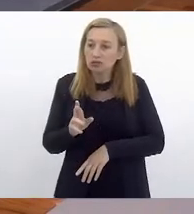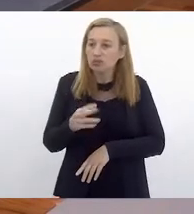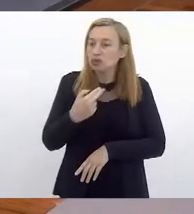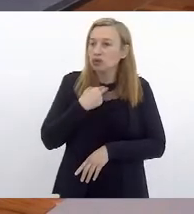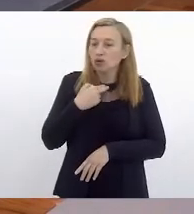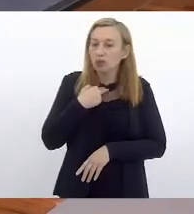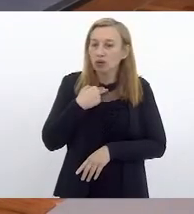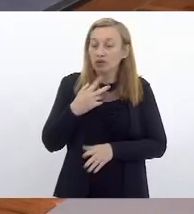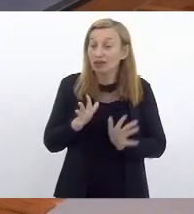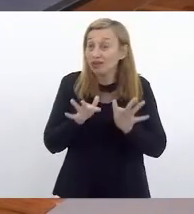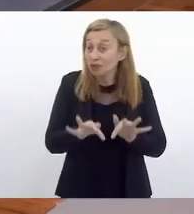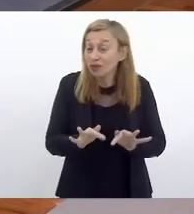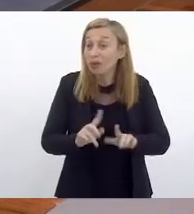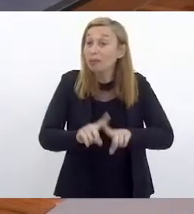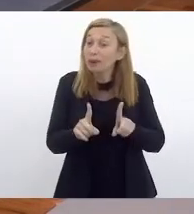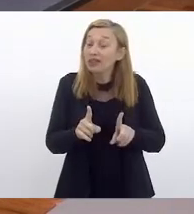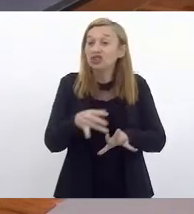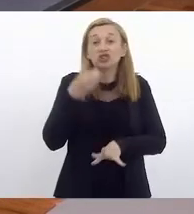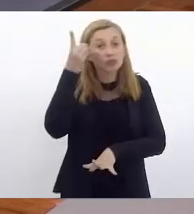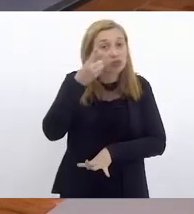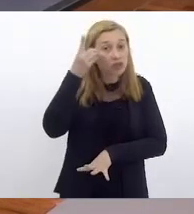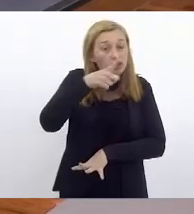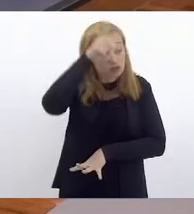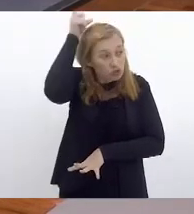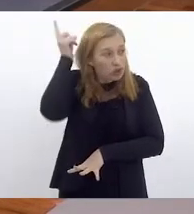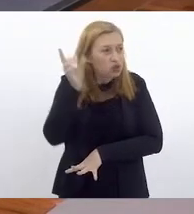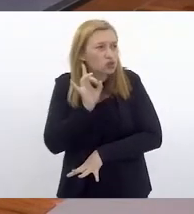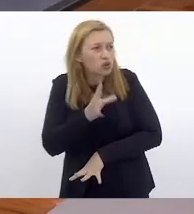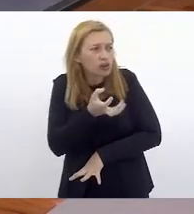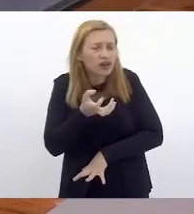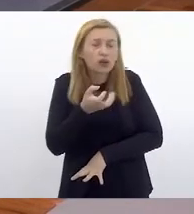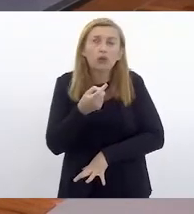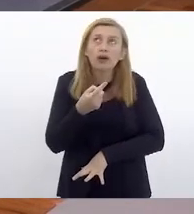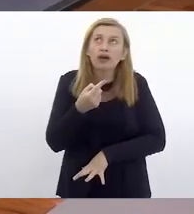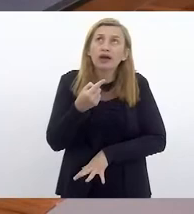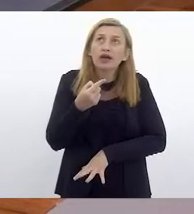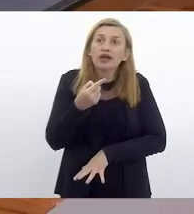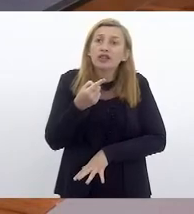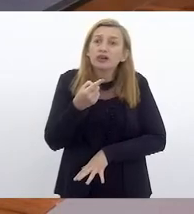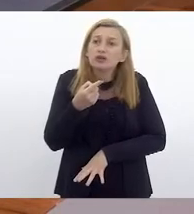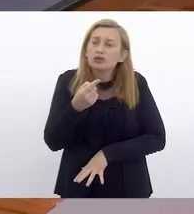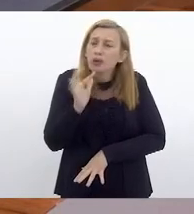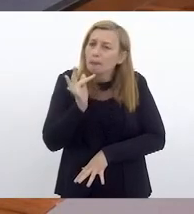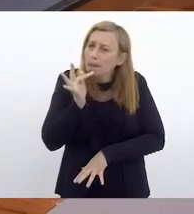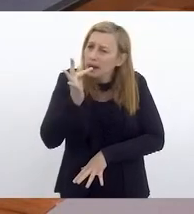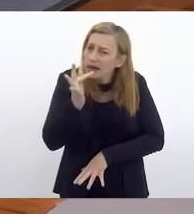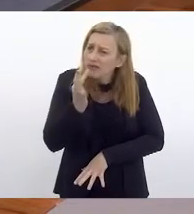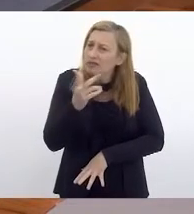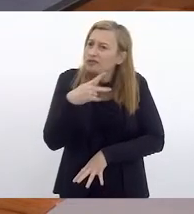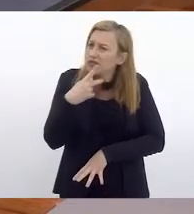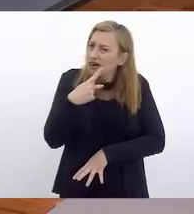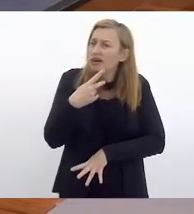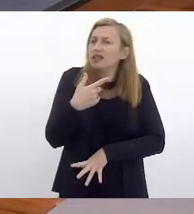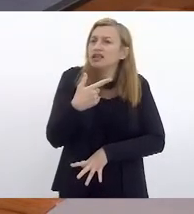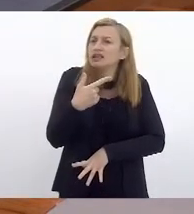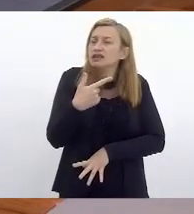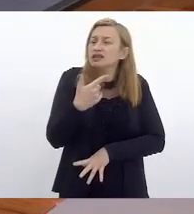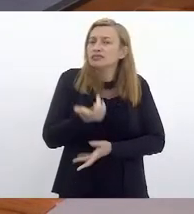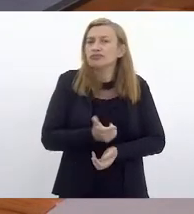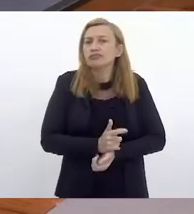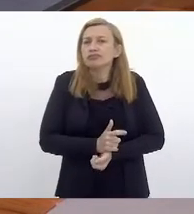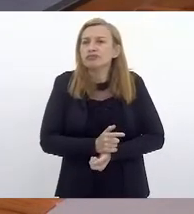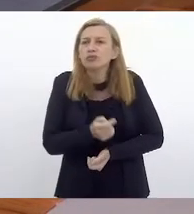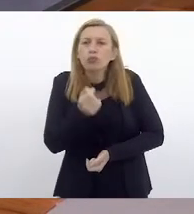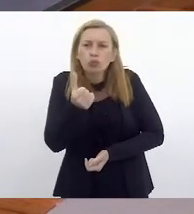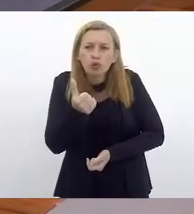posso ficar até o final. Mas, deputado Luiz Paulo, eu quero só trazer uma brevíssima consideração que faz um